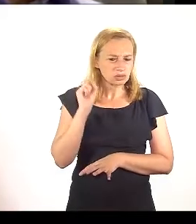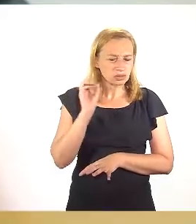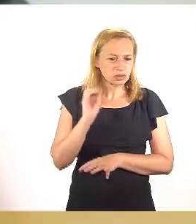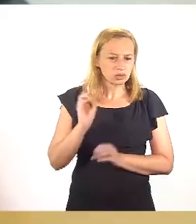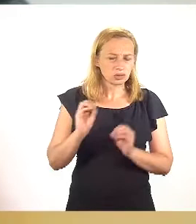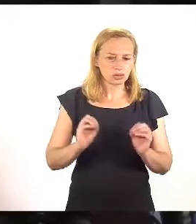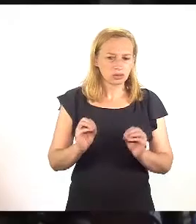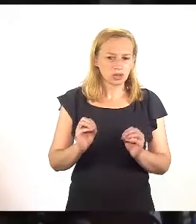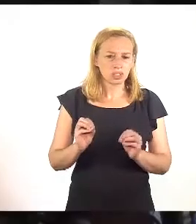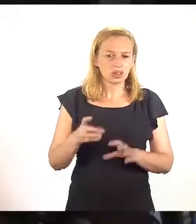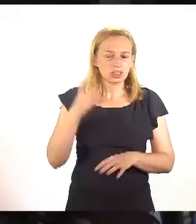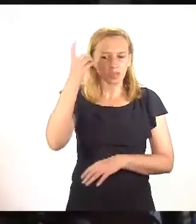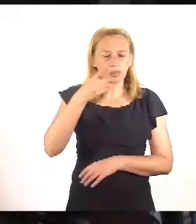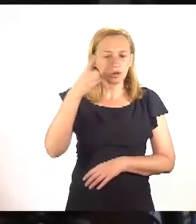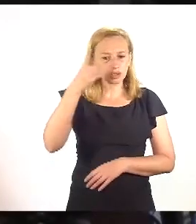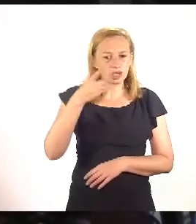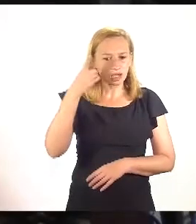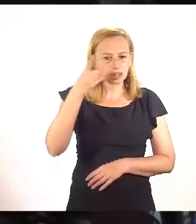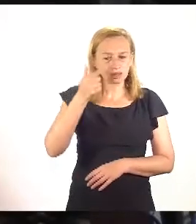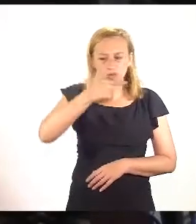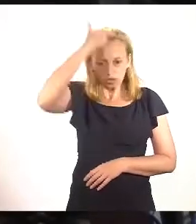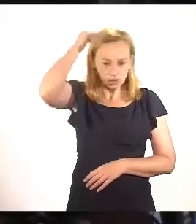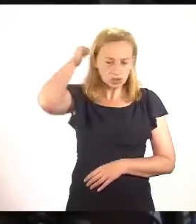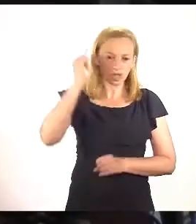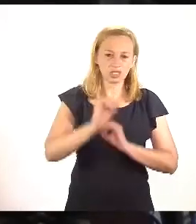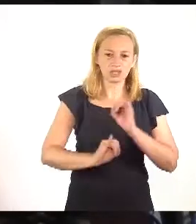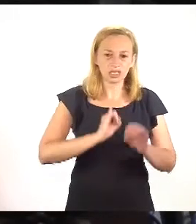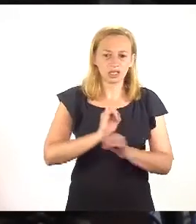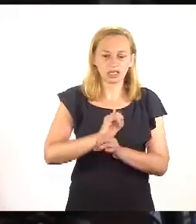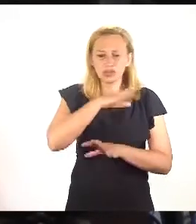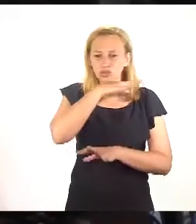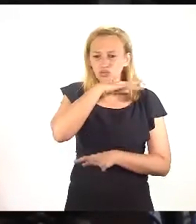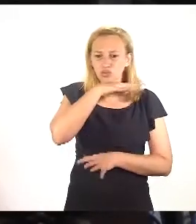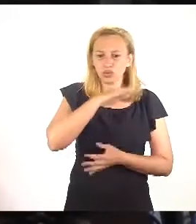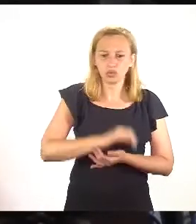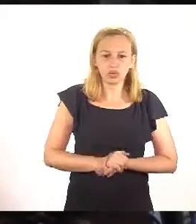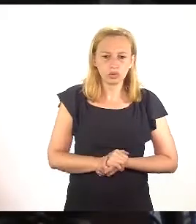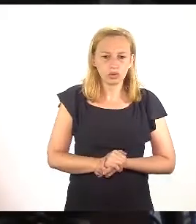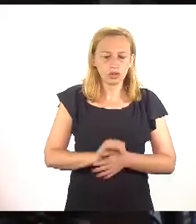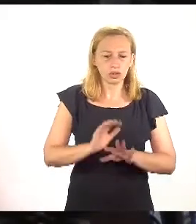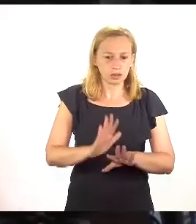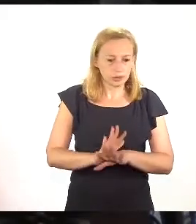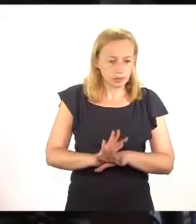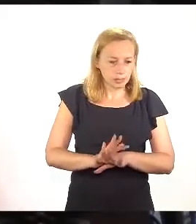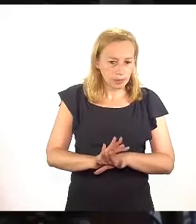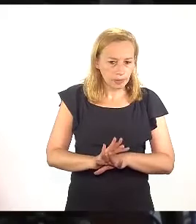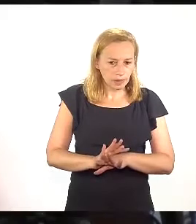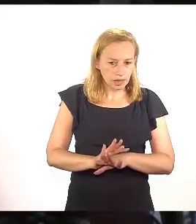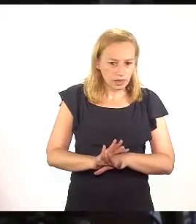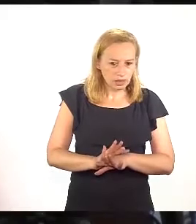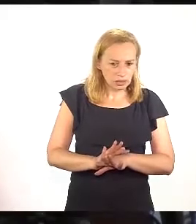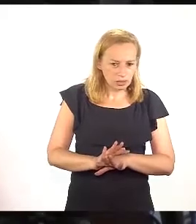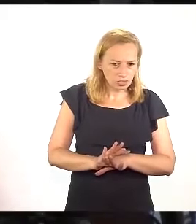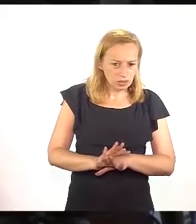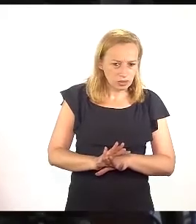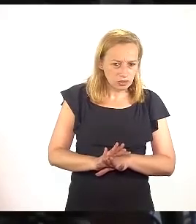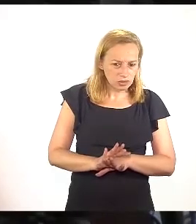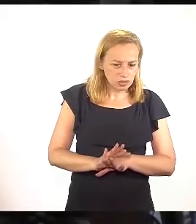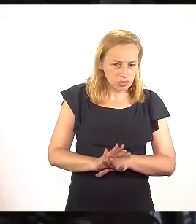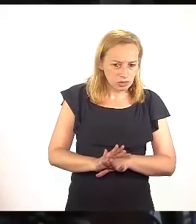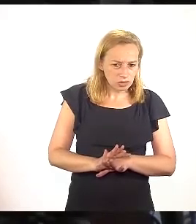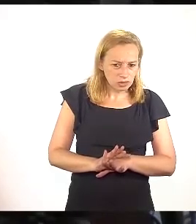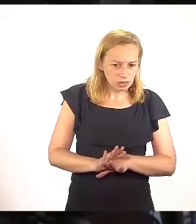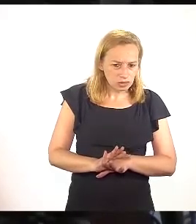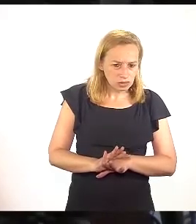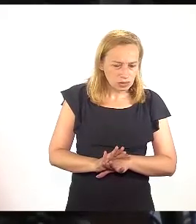Deputado Luiz Paulo, o sinal da internet de Vossa Excelência está oscilando. Se uma concessão... Presidente Bacelar? Oi, pode Presidente